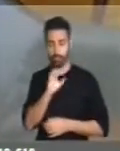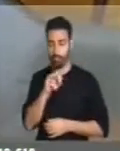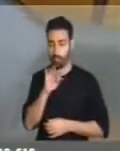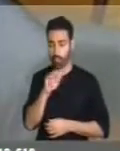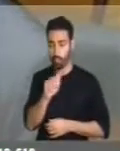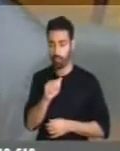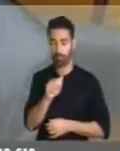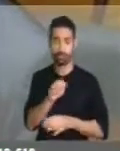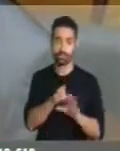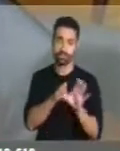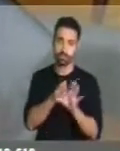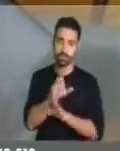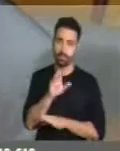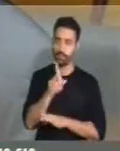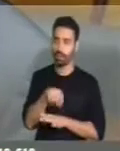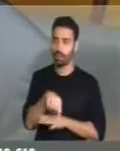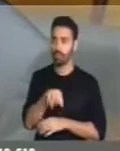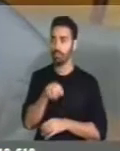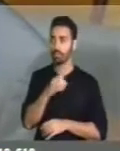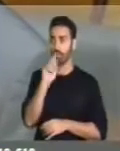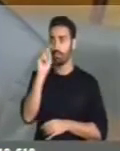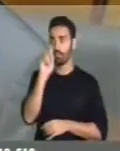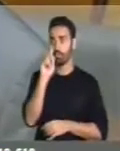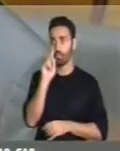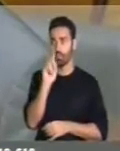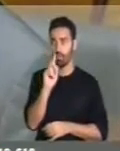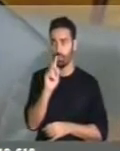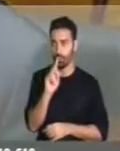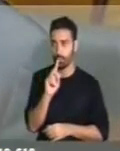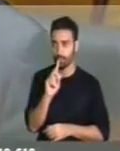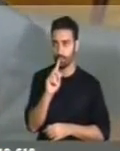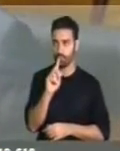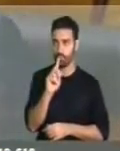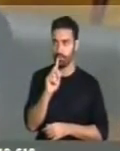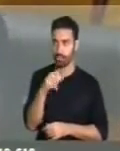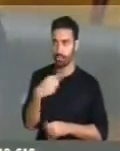orienta não ao adiamento de votação. Tem a palavra.